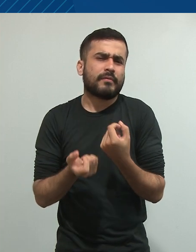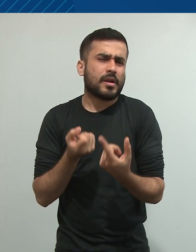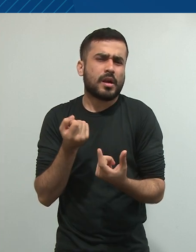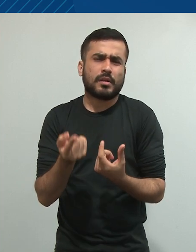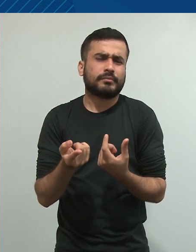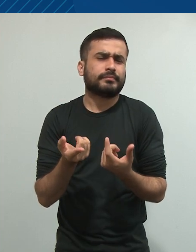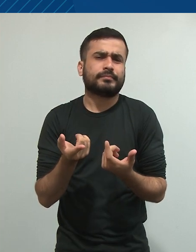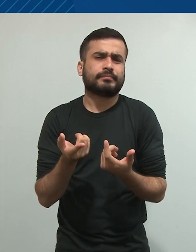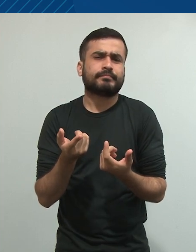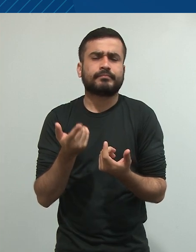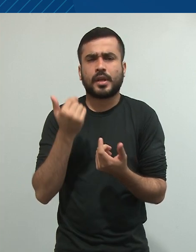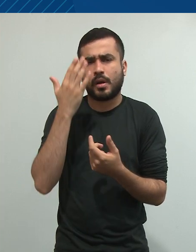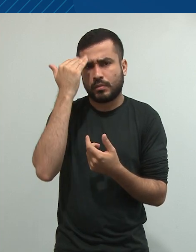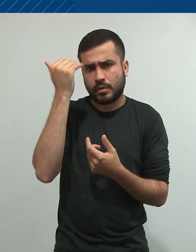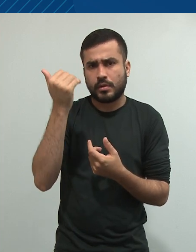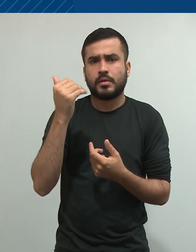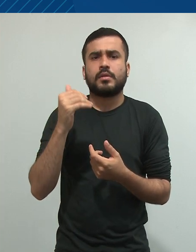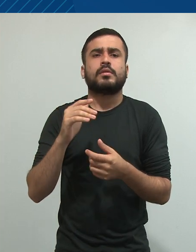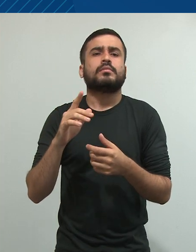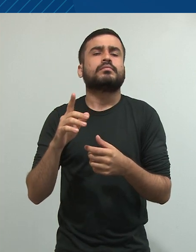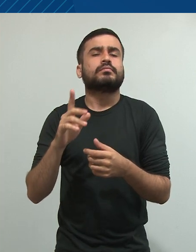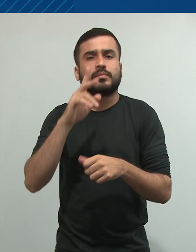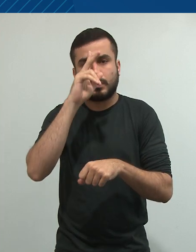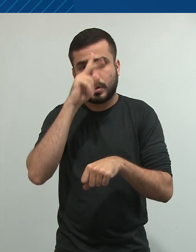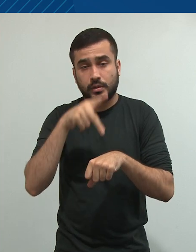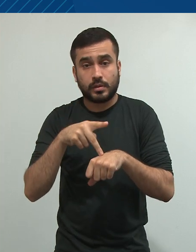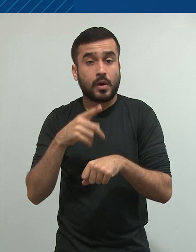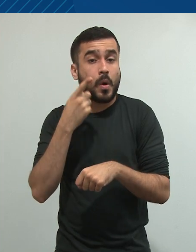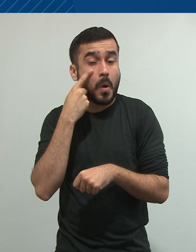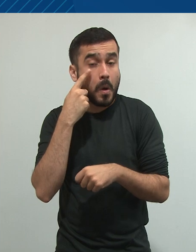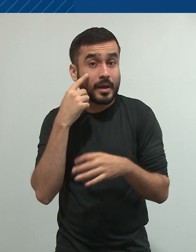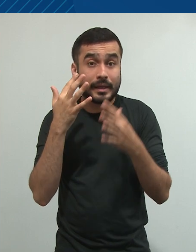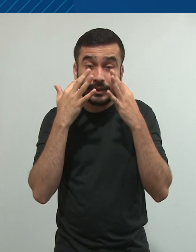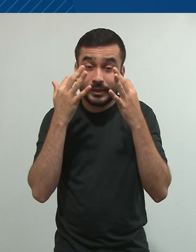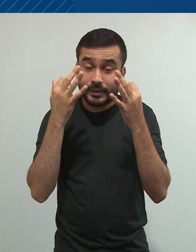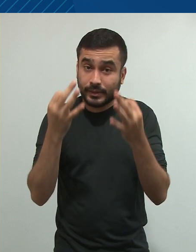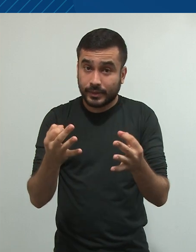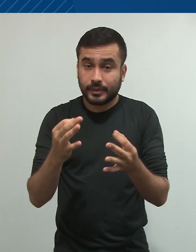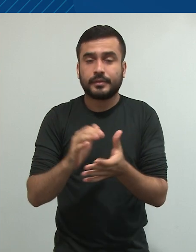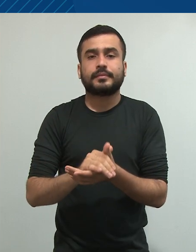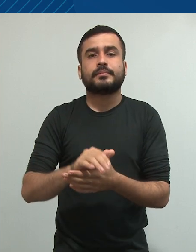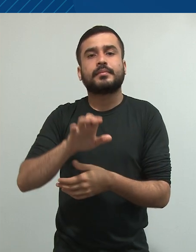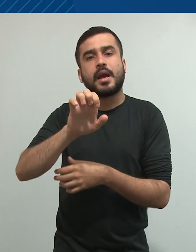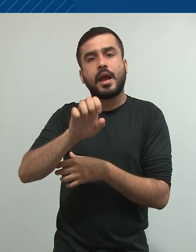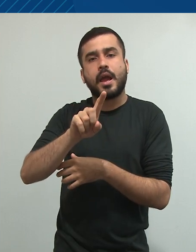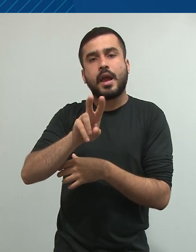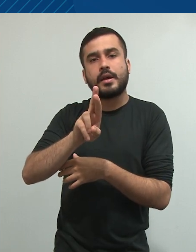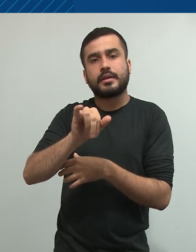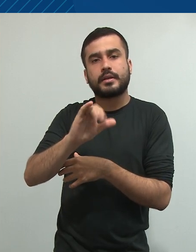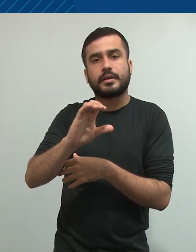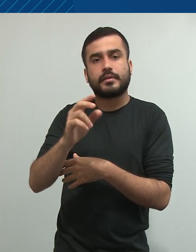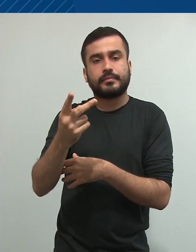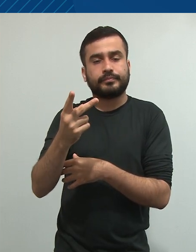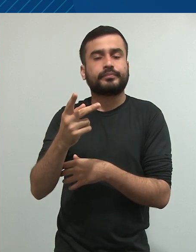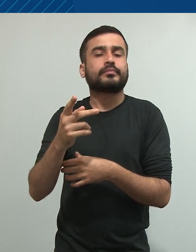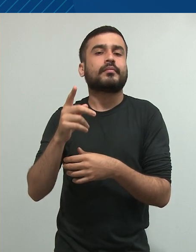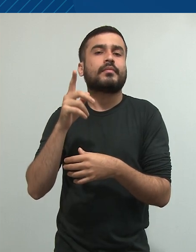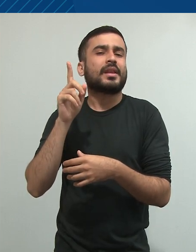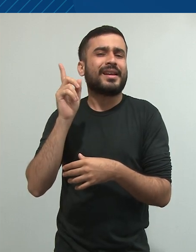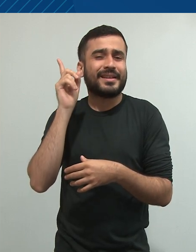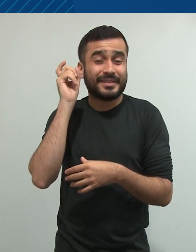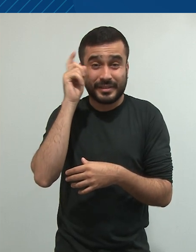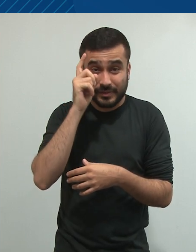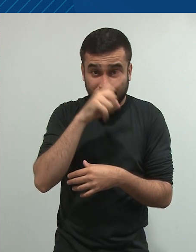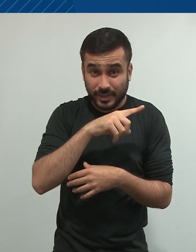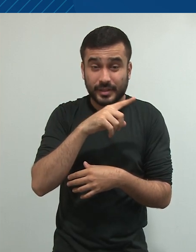autor muito famoso na história, que é o Eric Hobsbawm. Presta atenção de novo. O Eric Hobsbawm às vezes era um professor muito